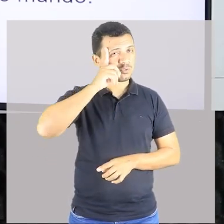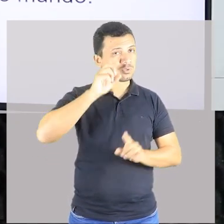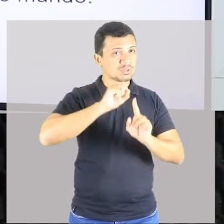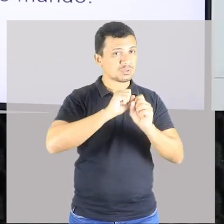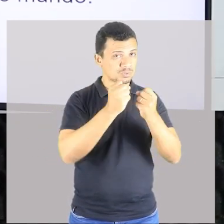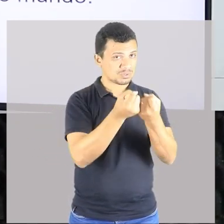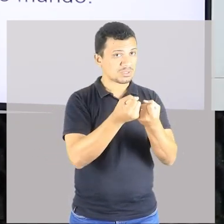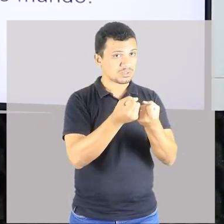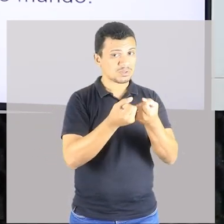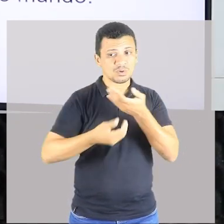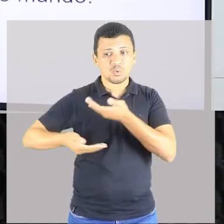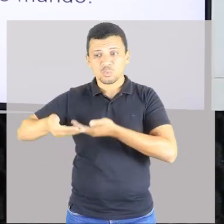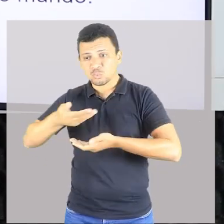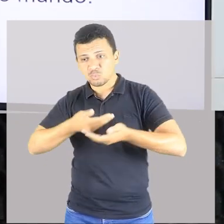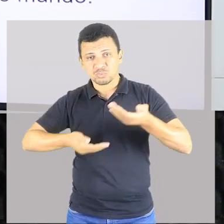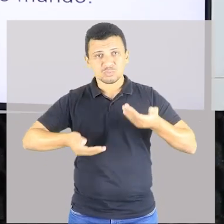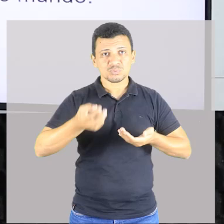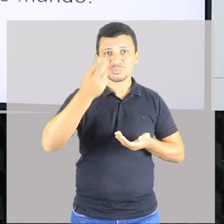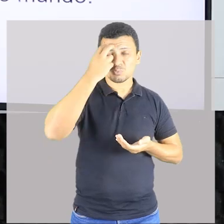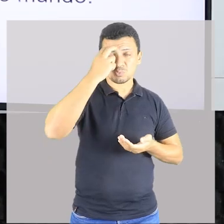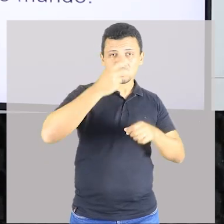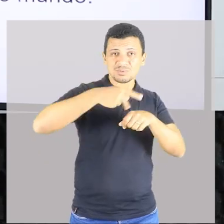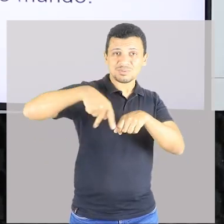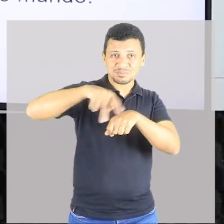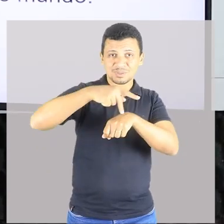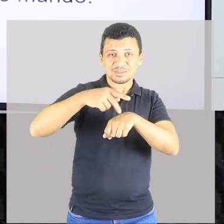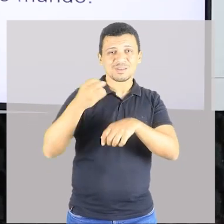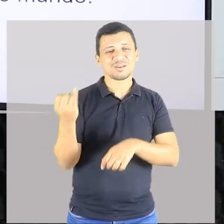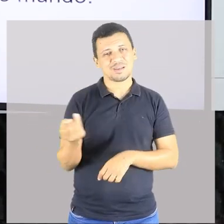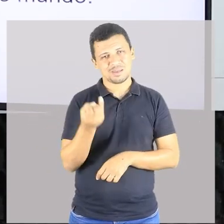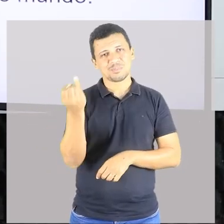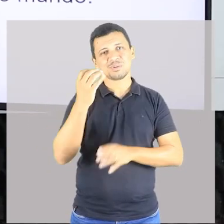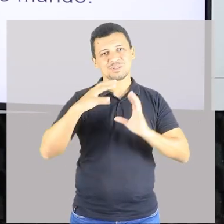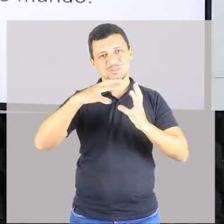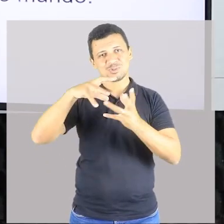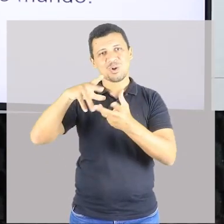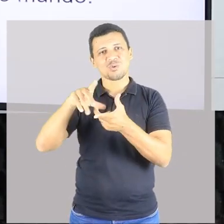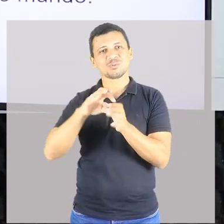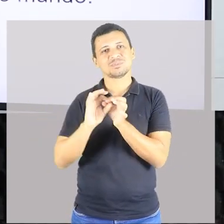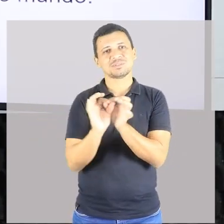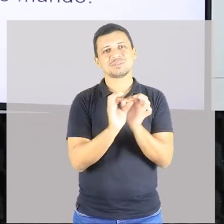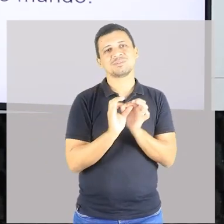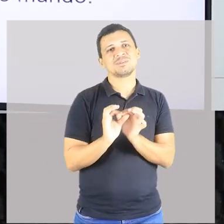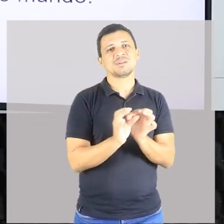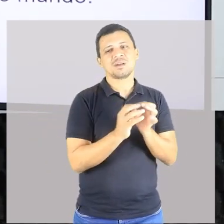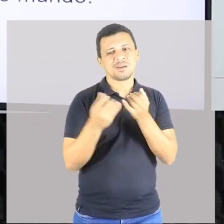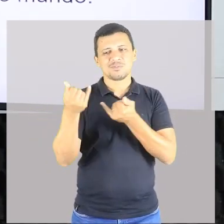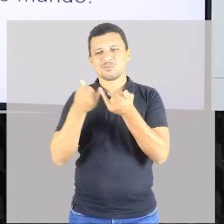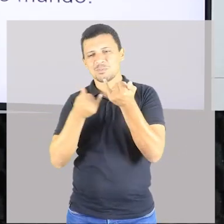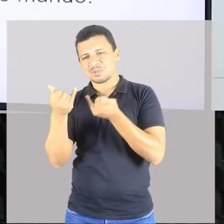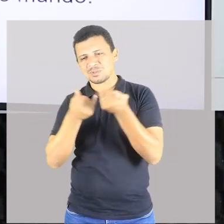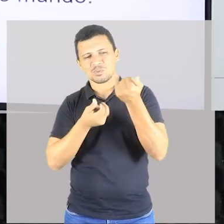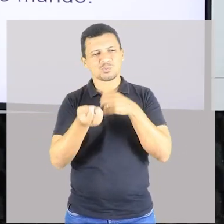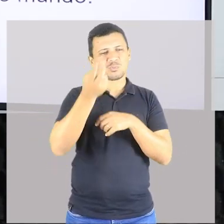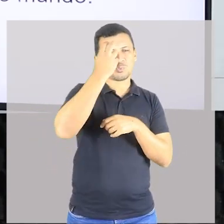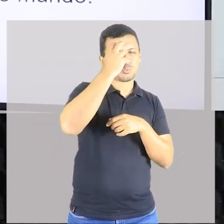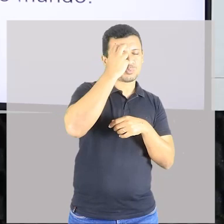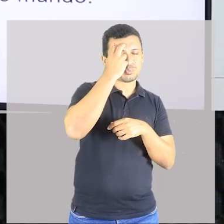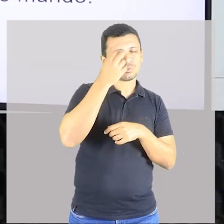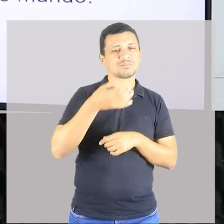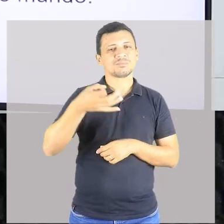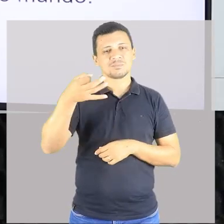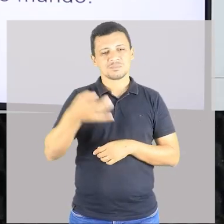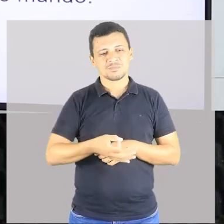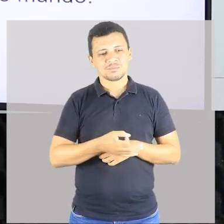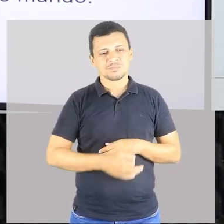troca de culturas entre nações? Isso é um dos elementos chaves da globalização, né? A troca de culturas, de informações, totalmente correta. Não é